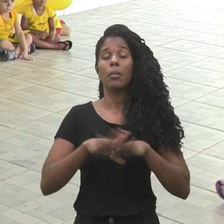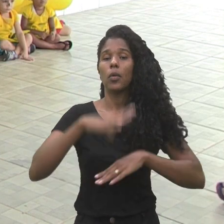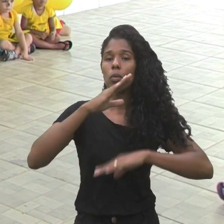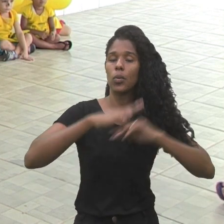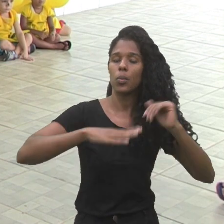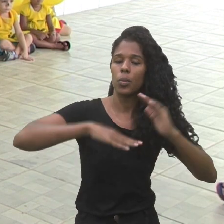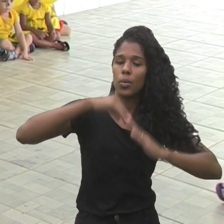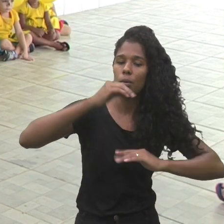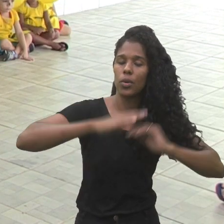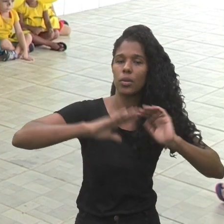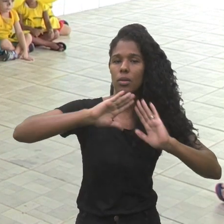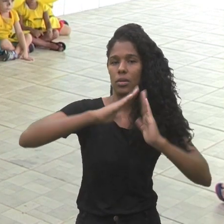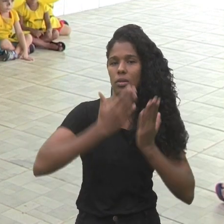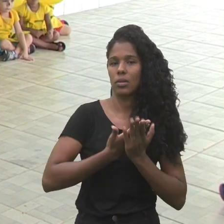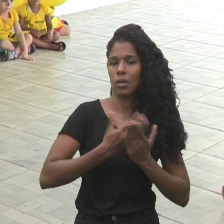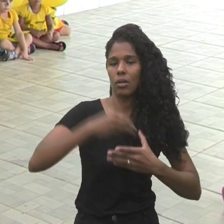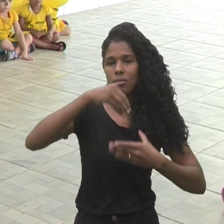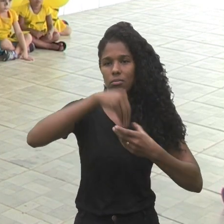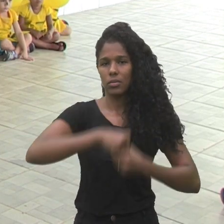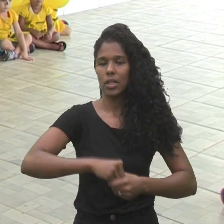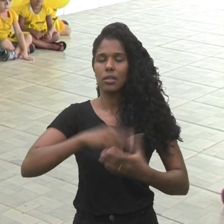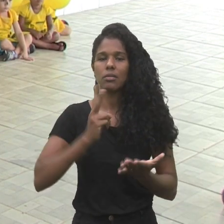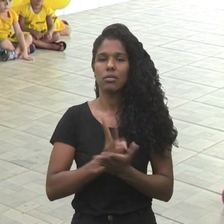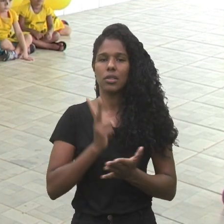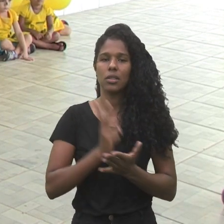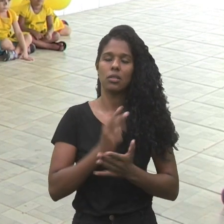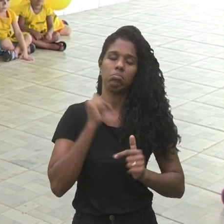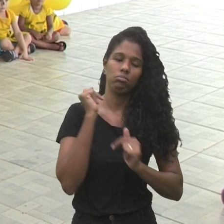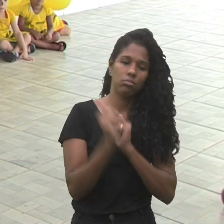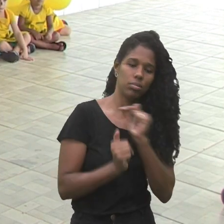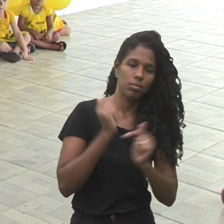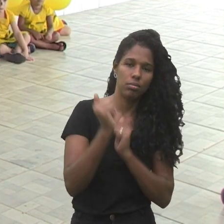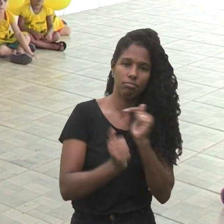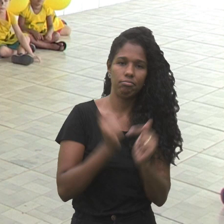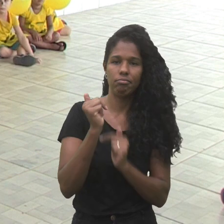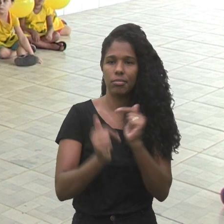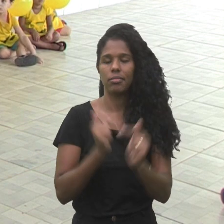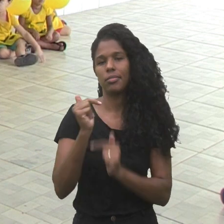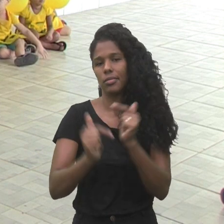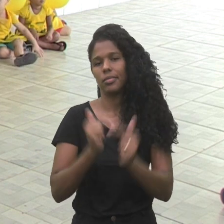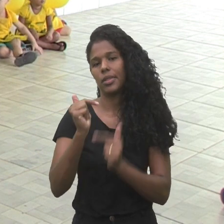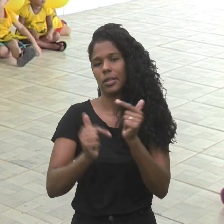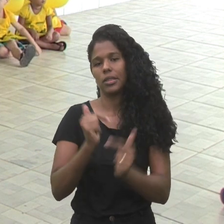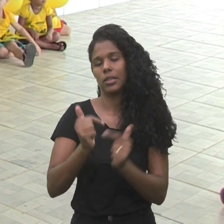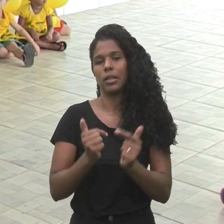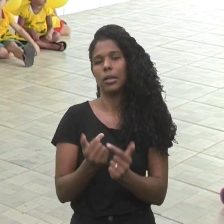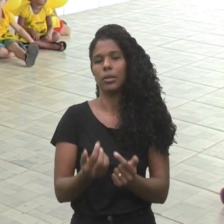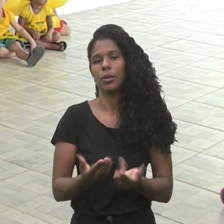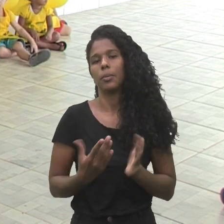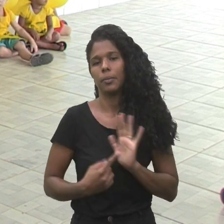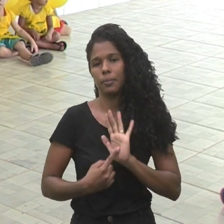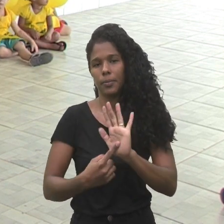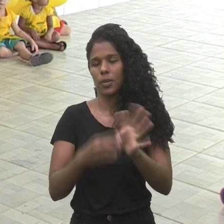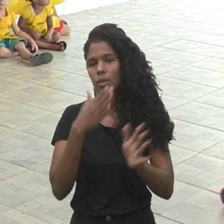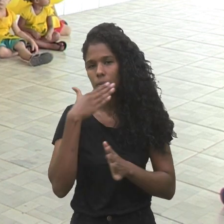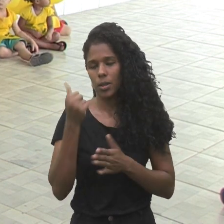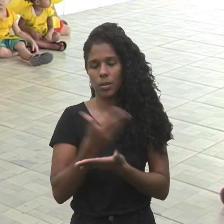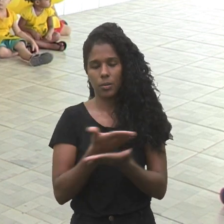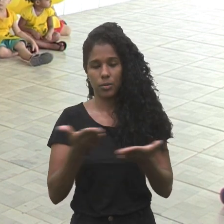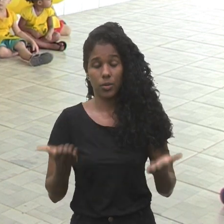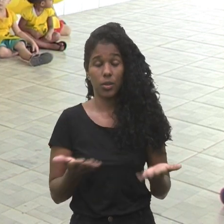sabemos o quanto é importante vocês estarem aqui. Nossa turminha está abrindo aí esse ano a Hora do